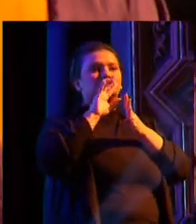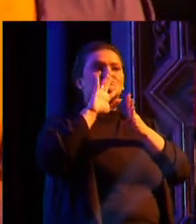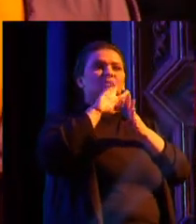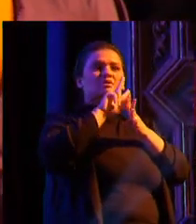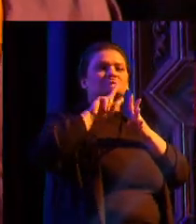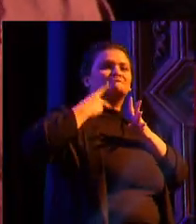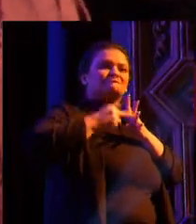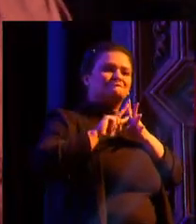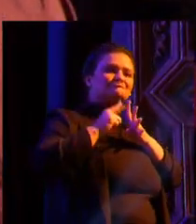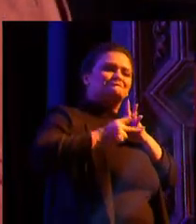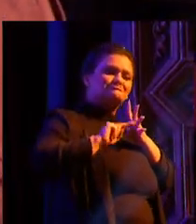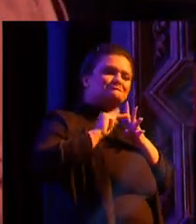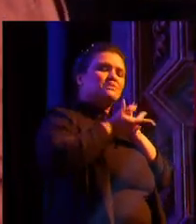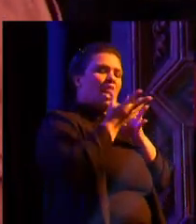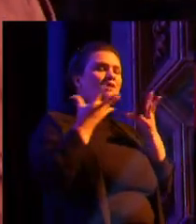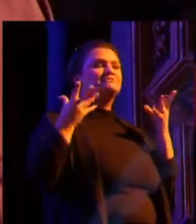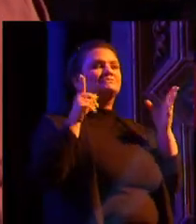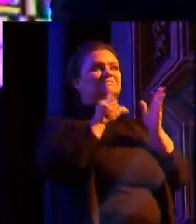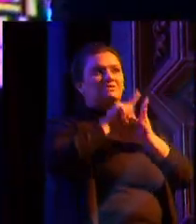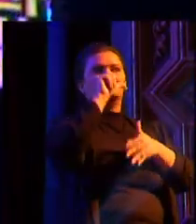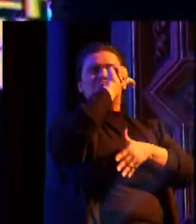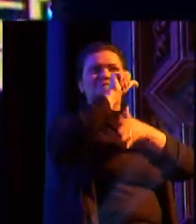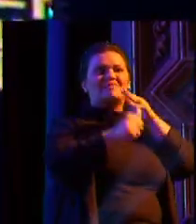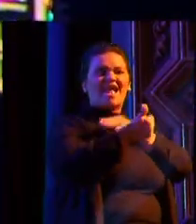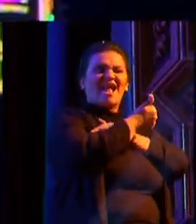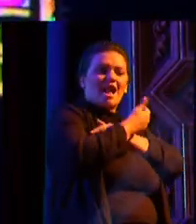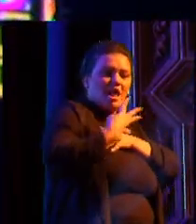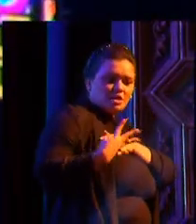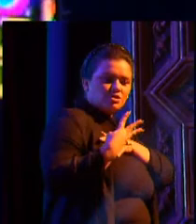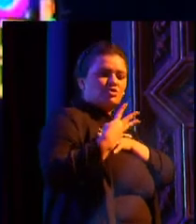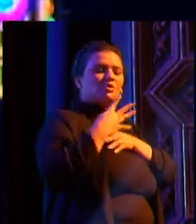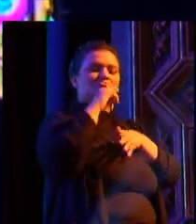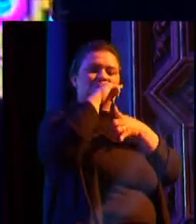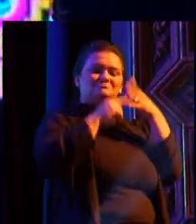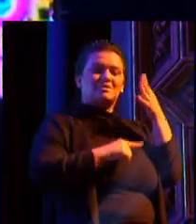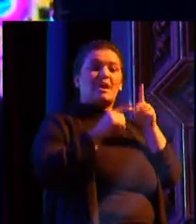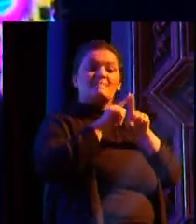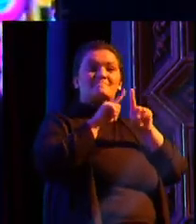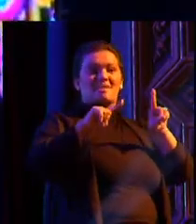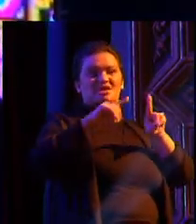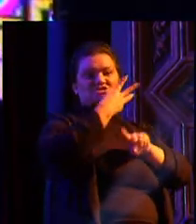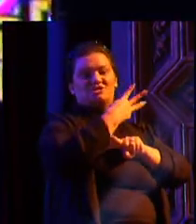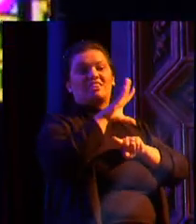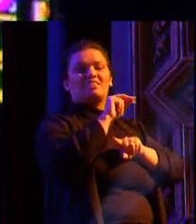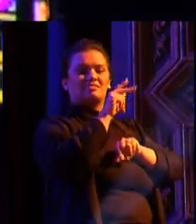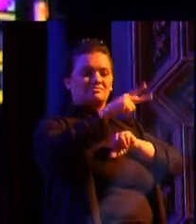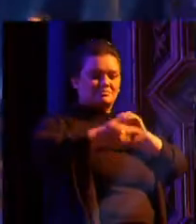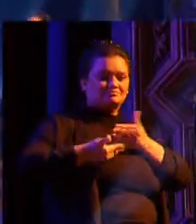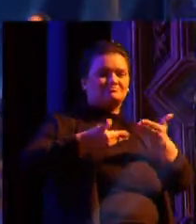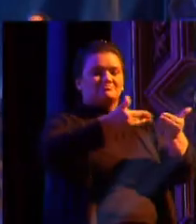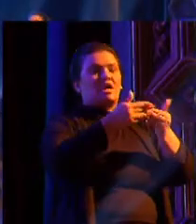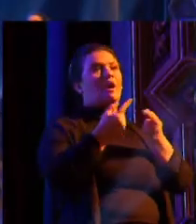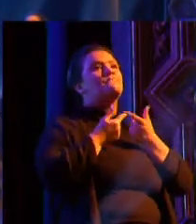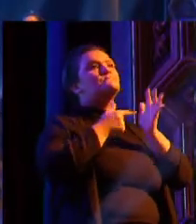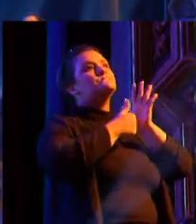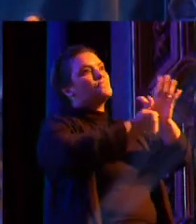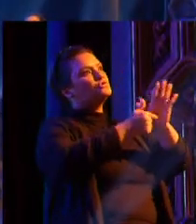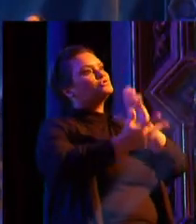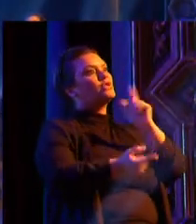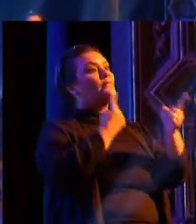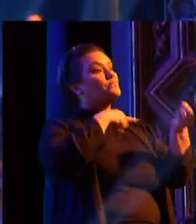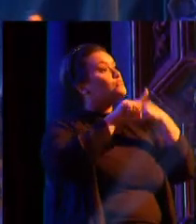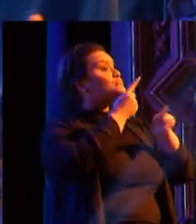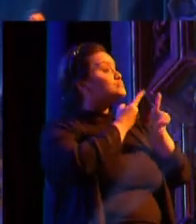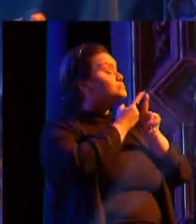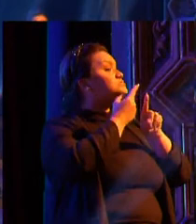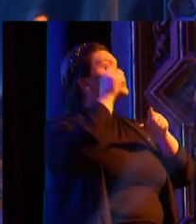desdobramentos. Sim, são 14 categorias e 30 premiados. Uma mostra vibrante de música amazônica feita no Pará. Ao